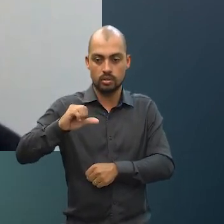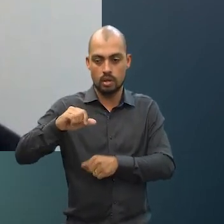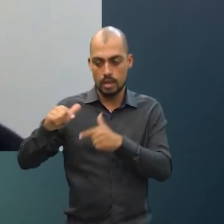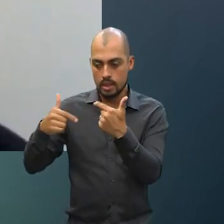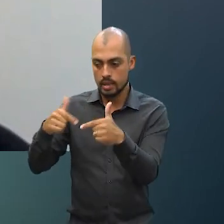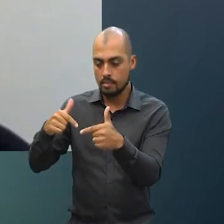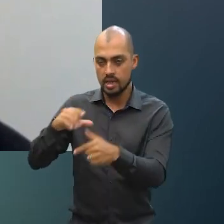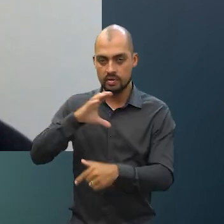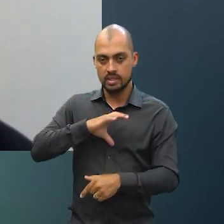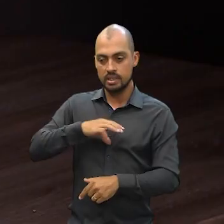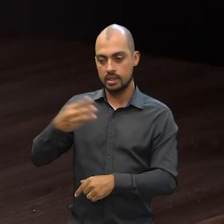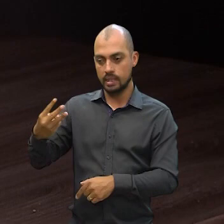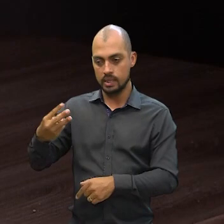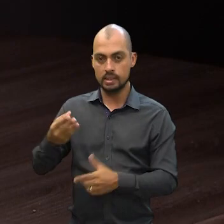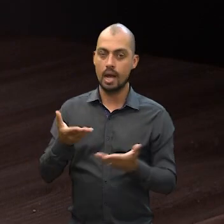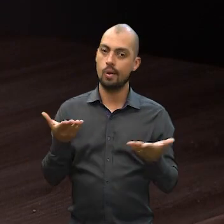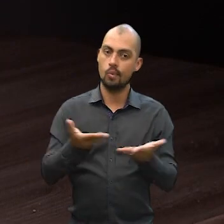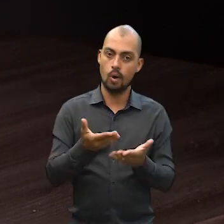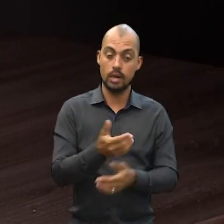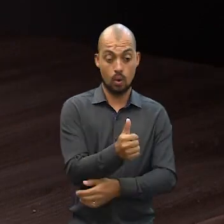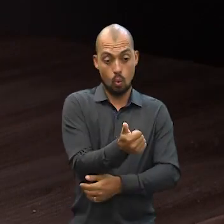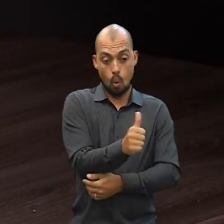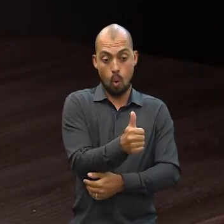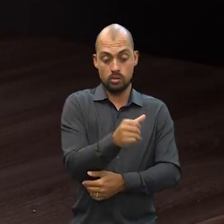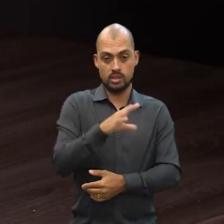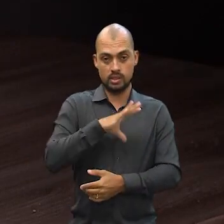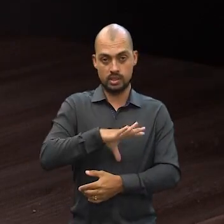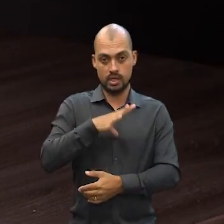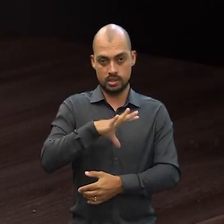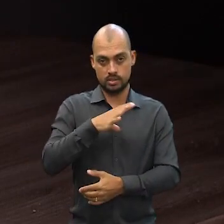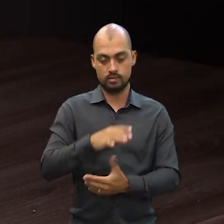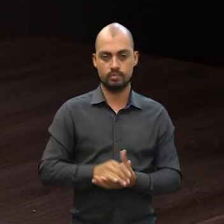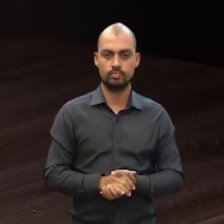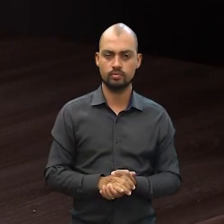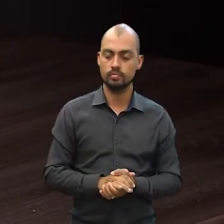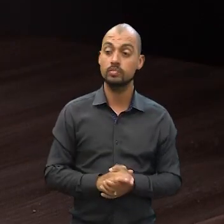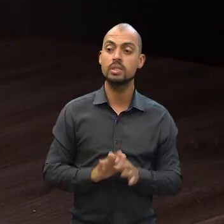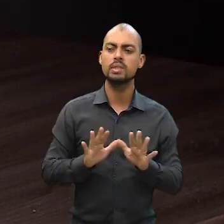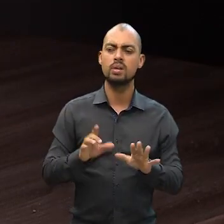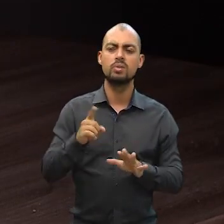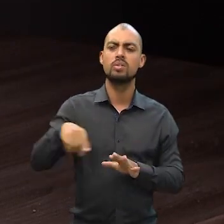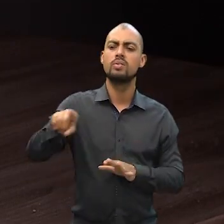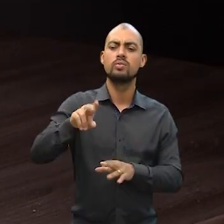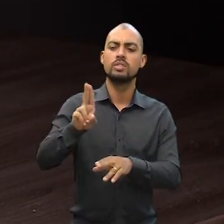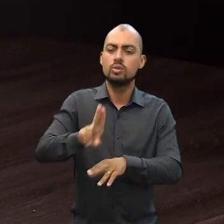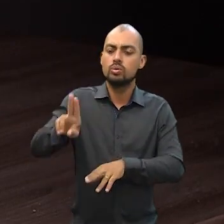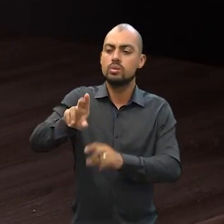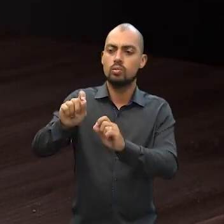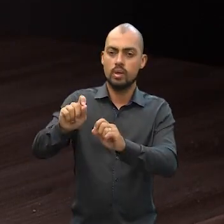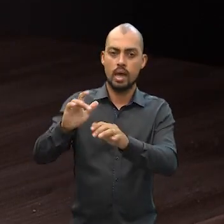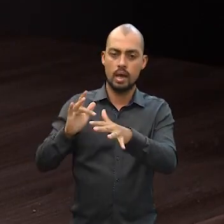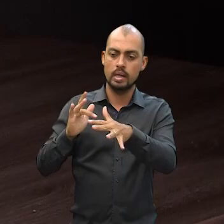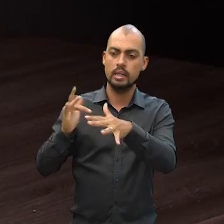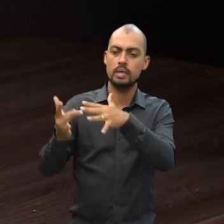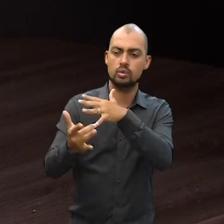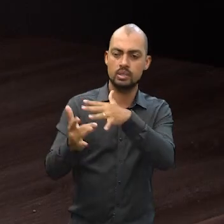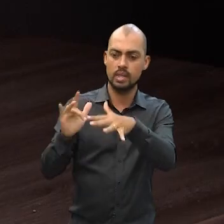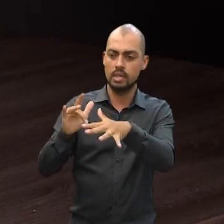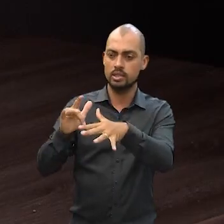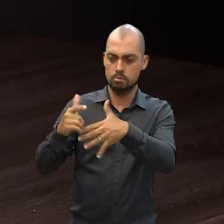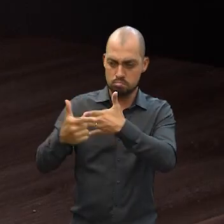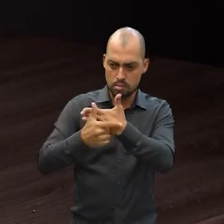estamos em 11. E para isso, a plataforma, vocês utilizam o quê? As redes sociais, elas têm um